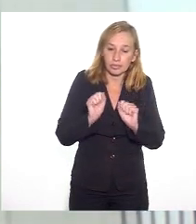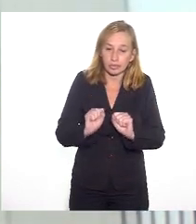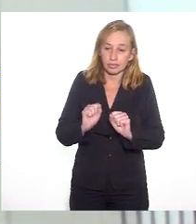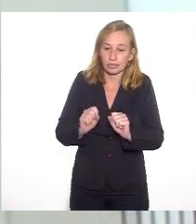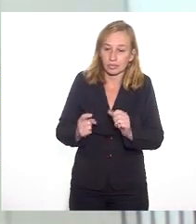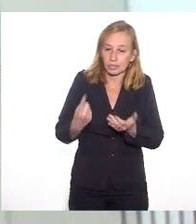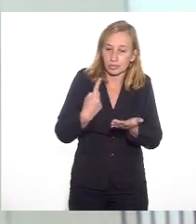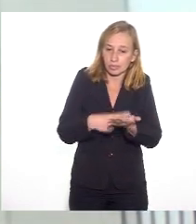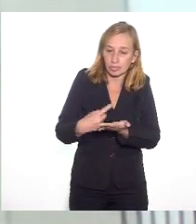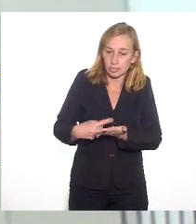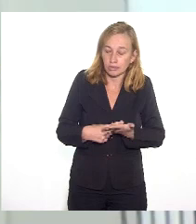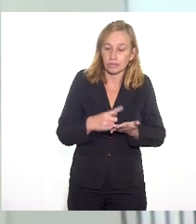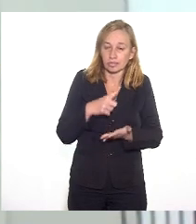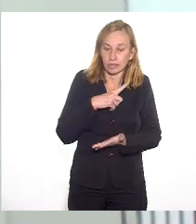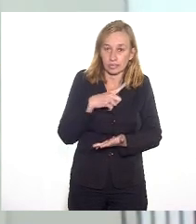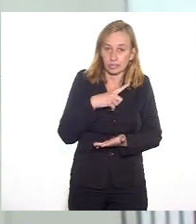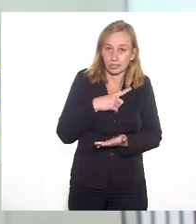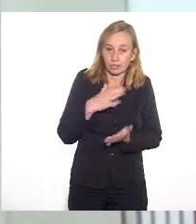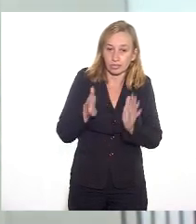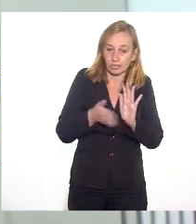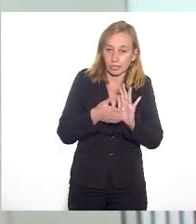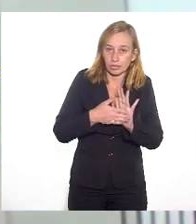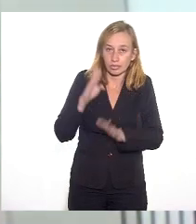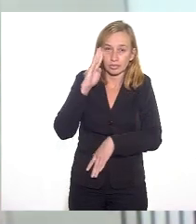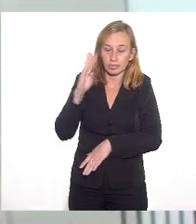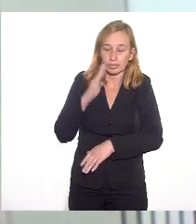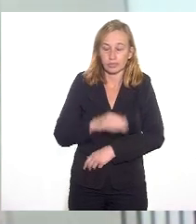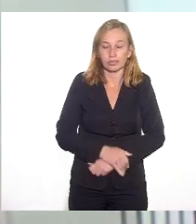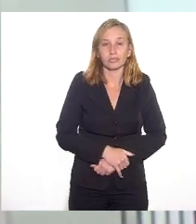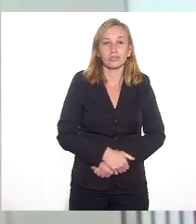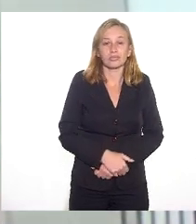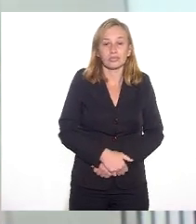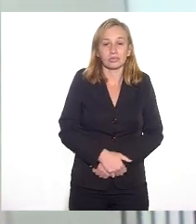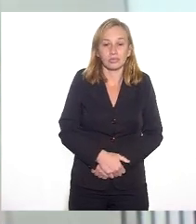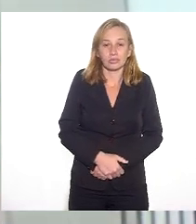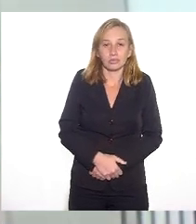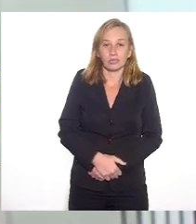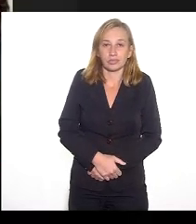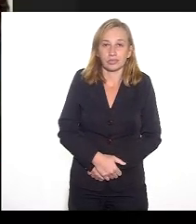um acordo que a gente acha que são propostas fundamentais.